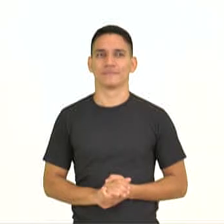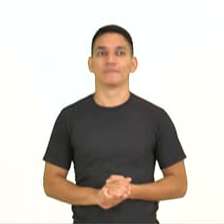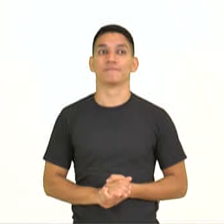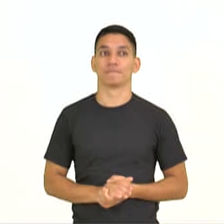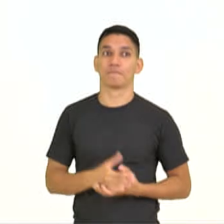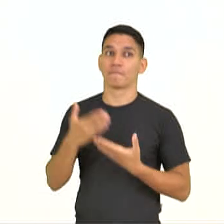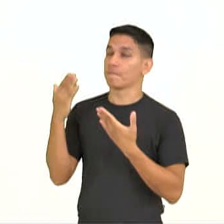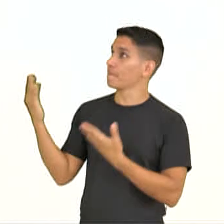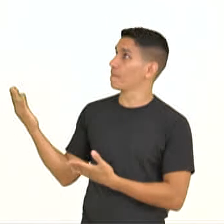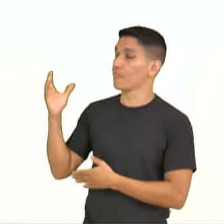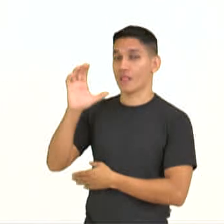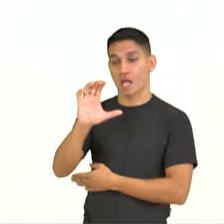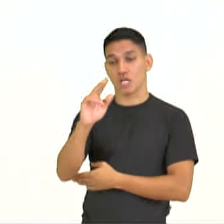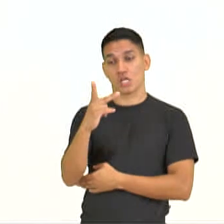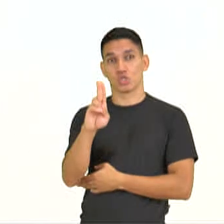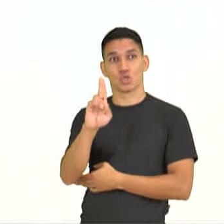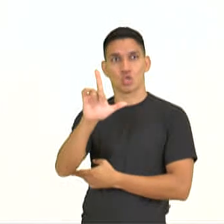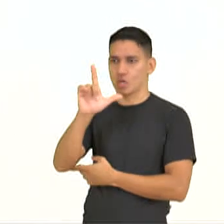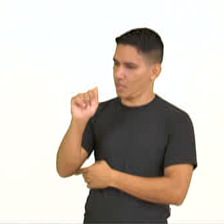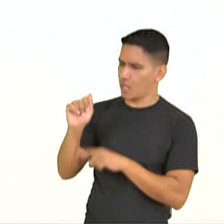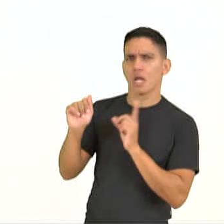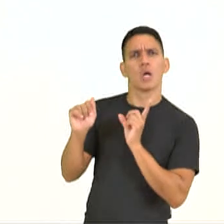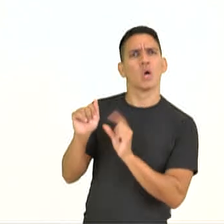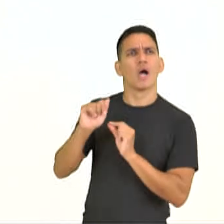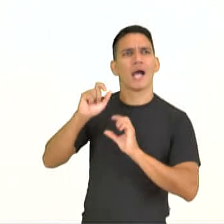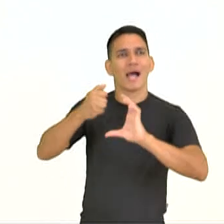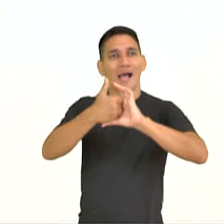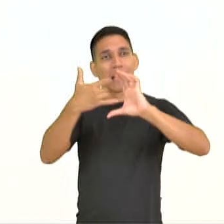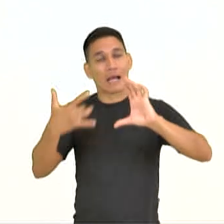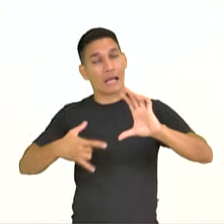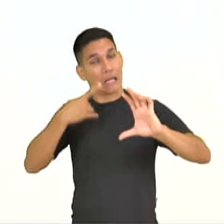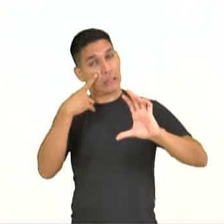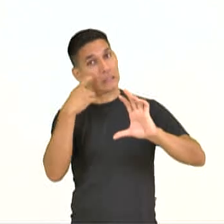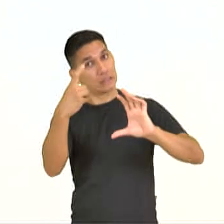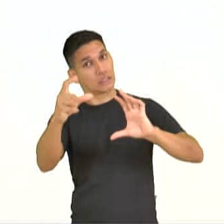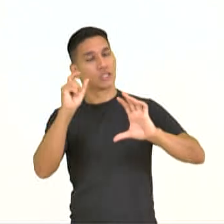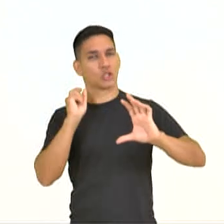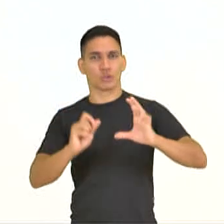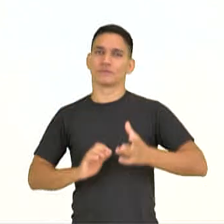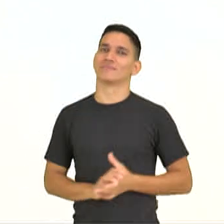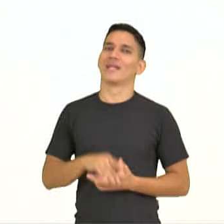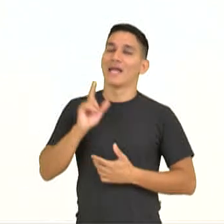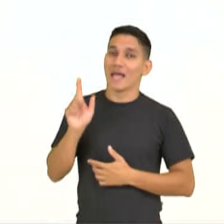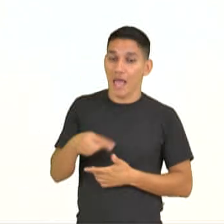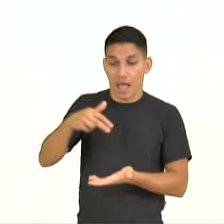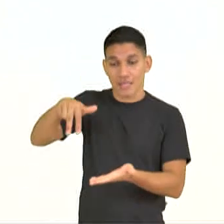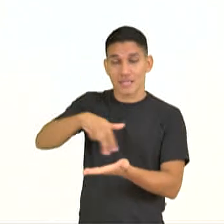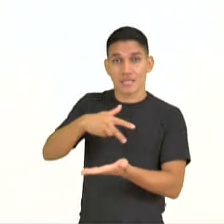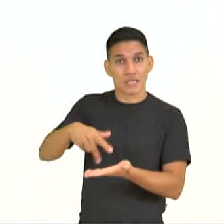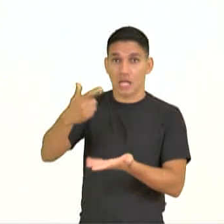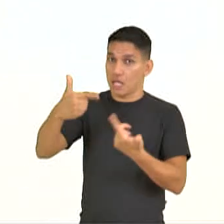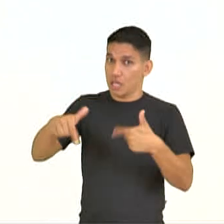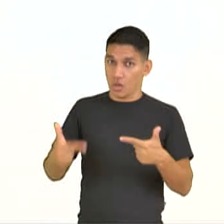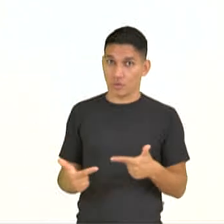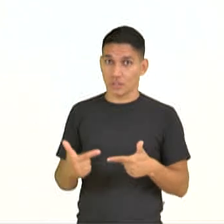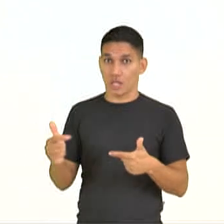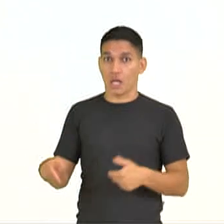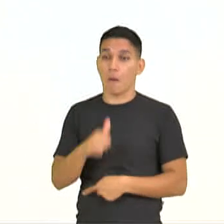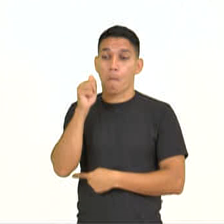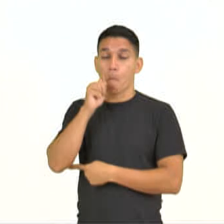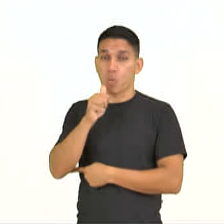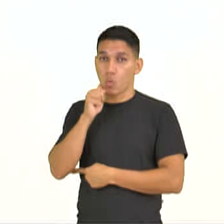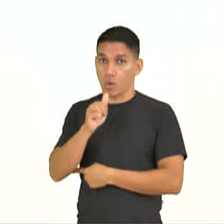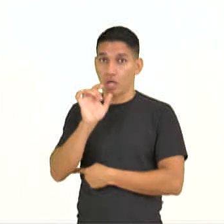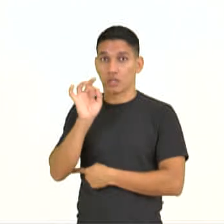A chula. A chula, ela tem uma característica muito interessante. Ela é dança sem a participação das